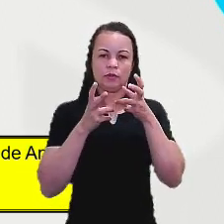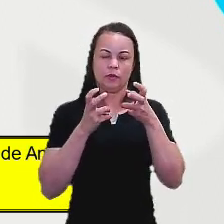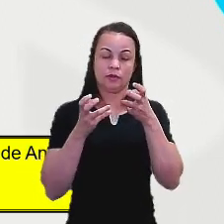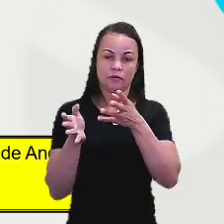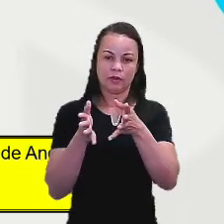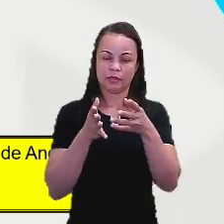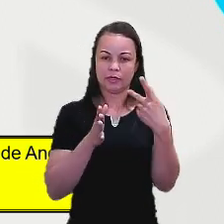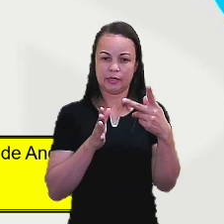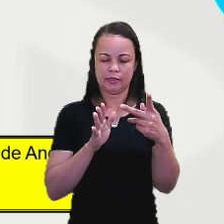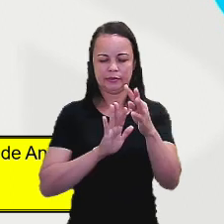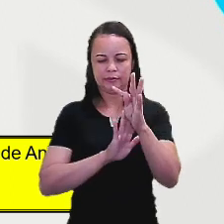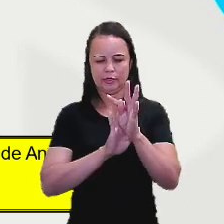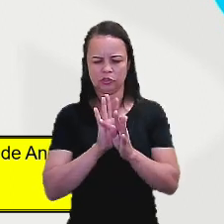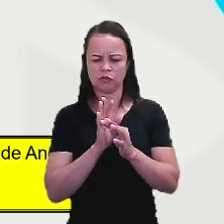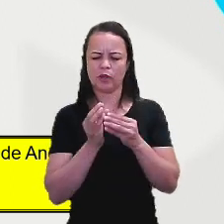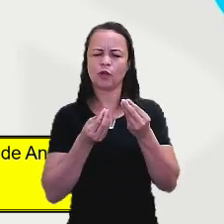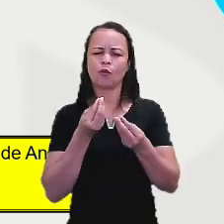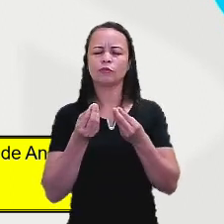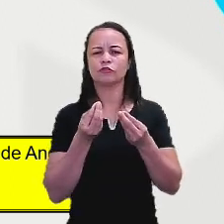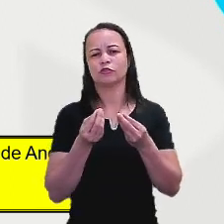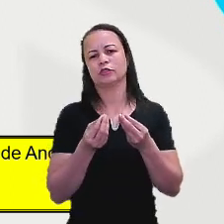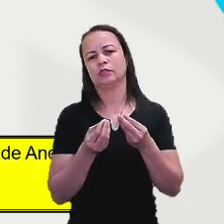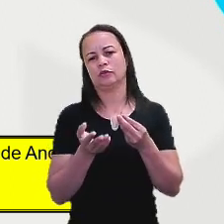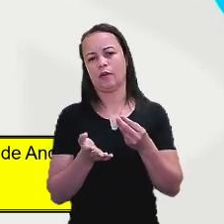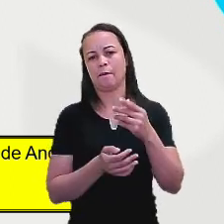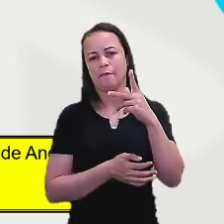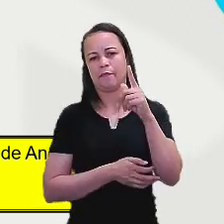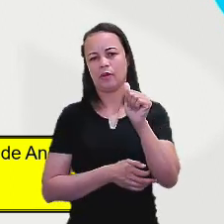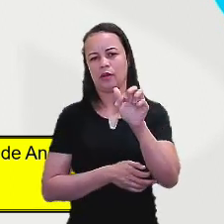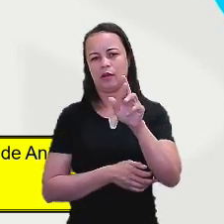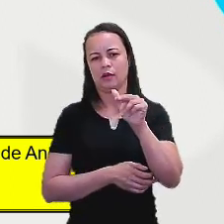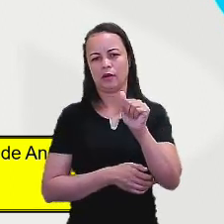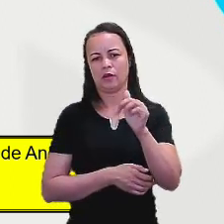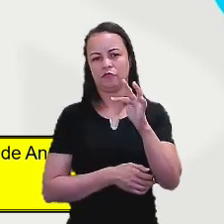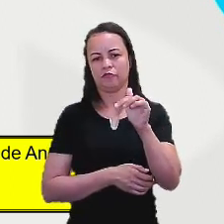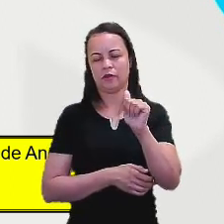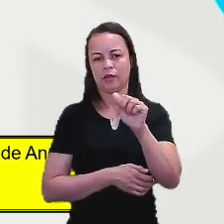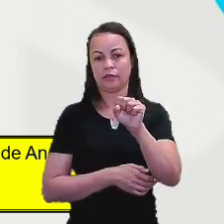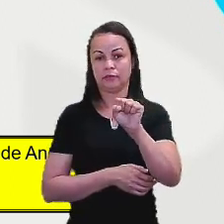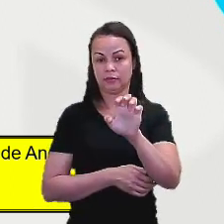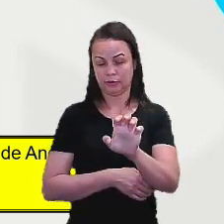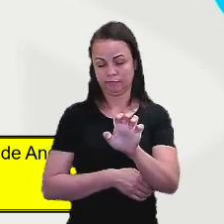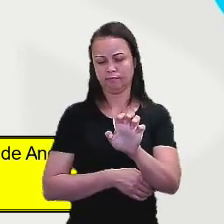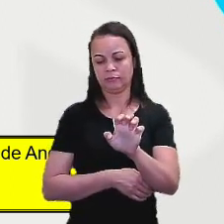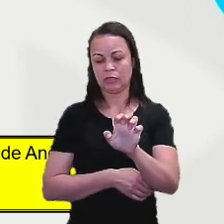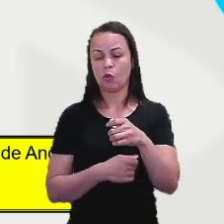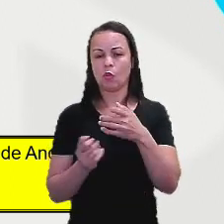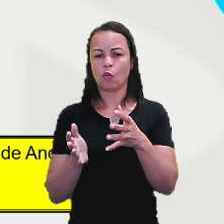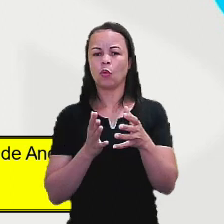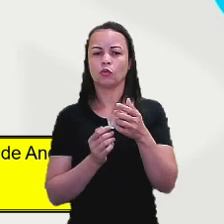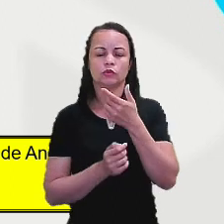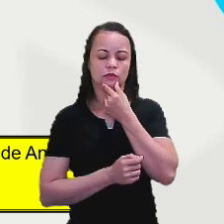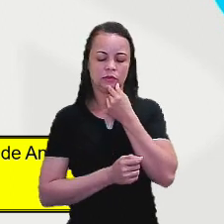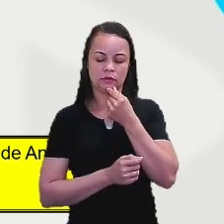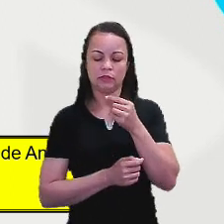como se fosse uma paráfrase, né? Na verdade, é uma paráfrase, onde Drummond também exalta